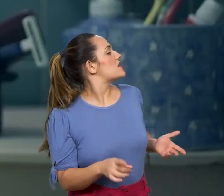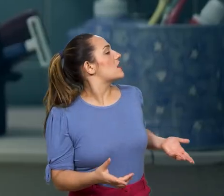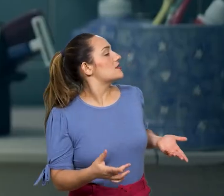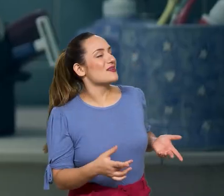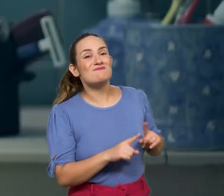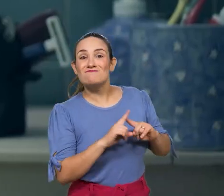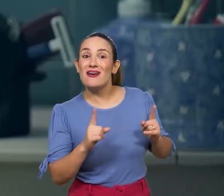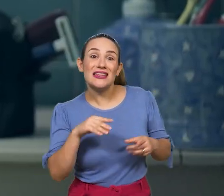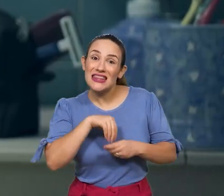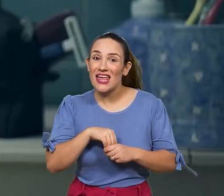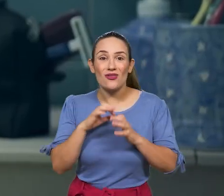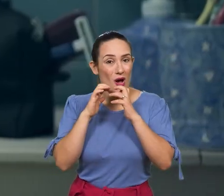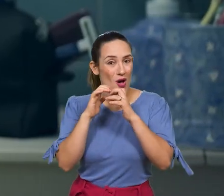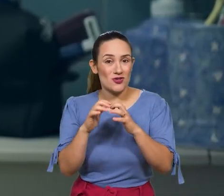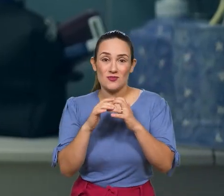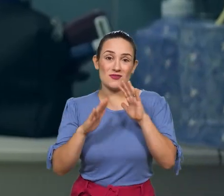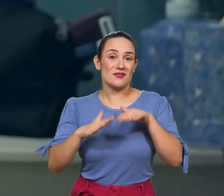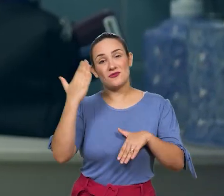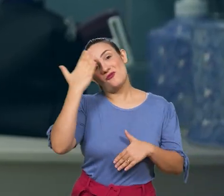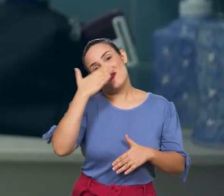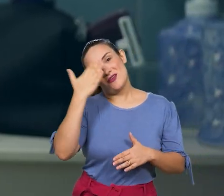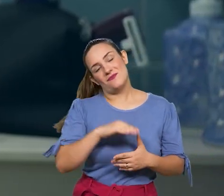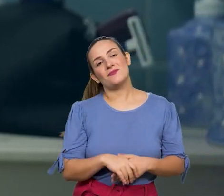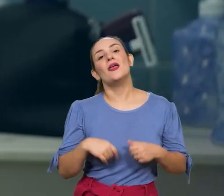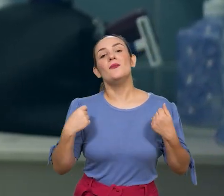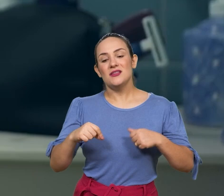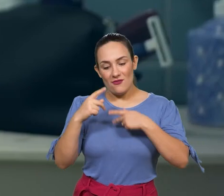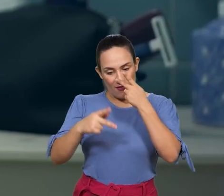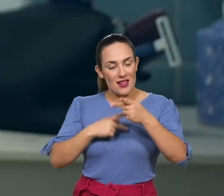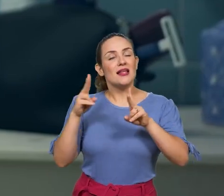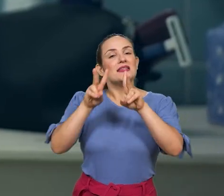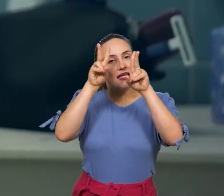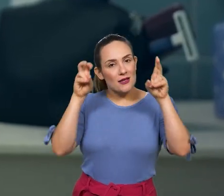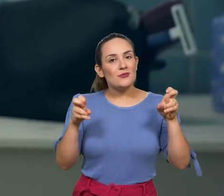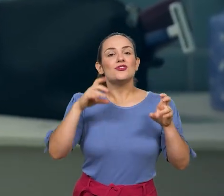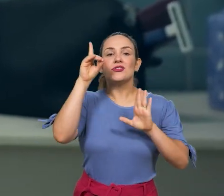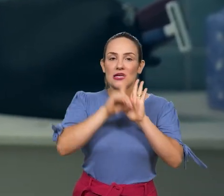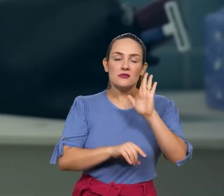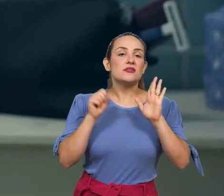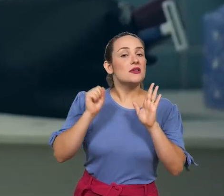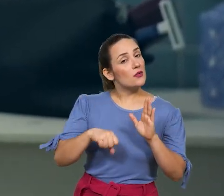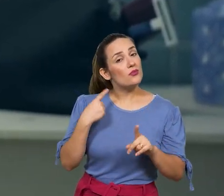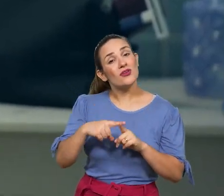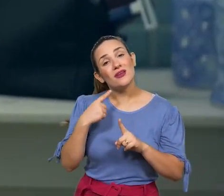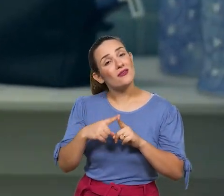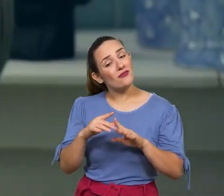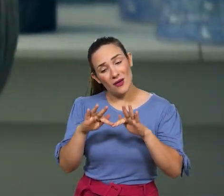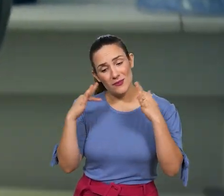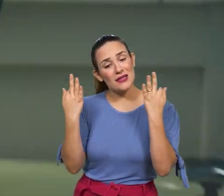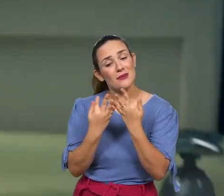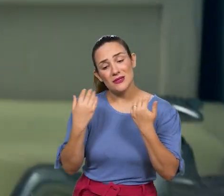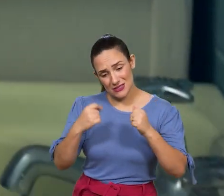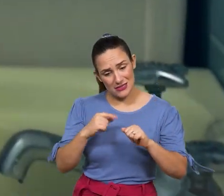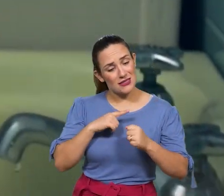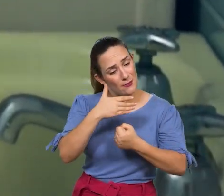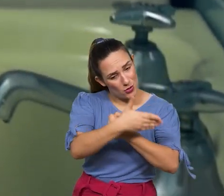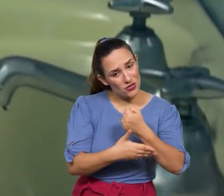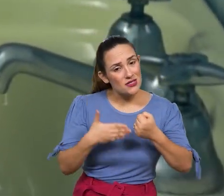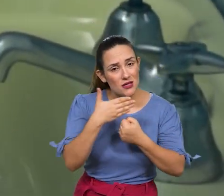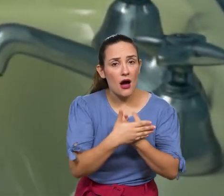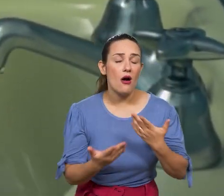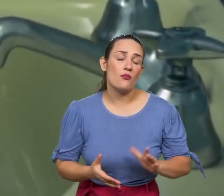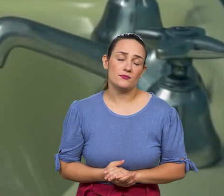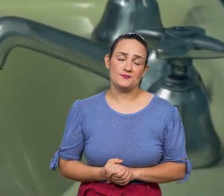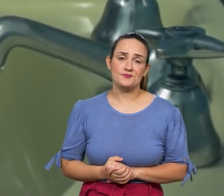entende? Então, às vezes, a gente precisa falar sobre esses direitos justamente porque as famílias precisam estar protegida,